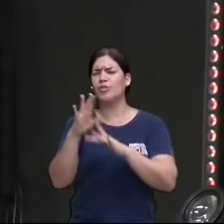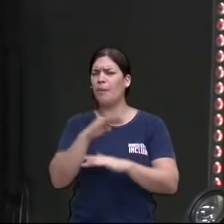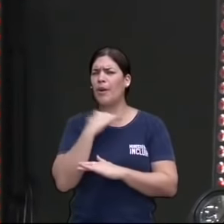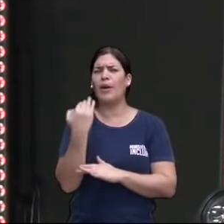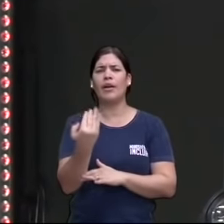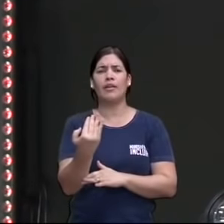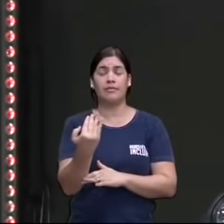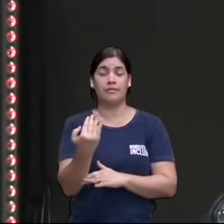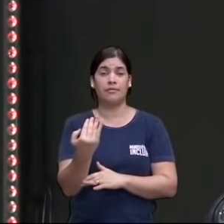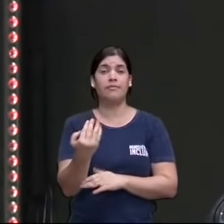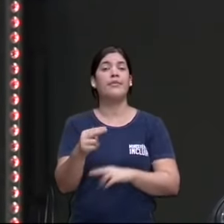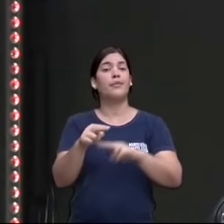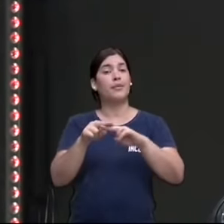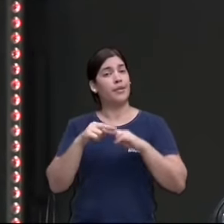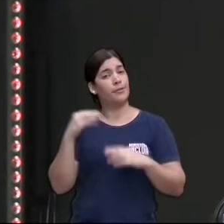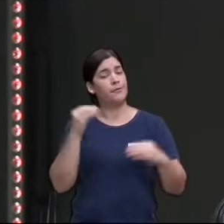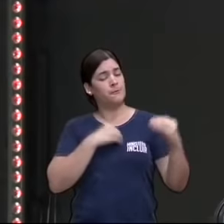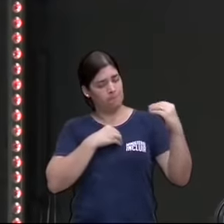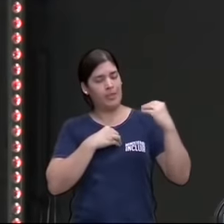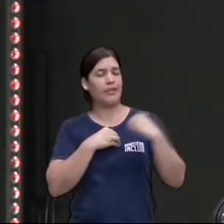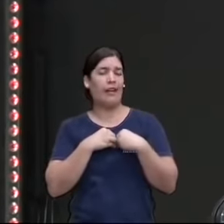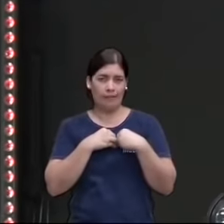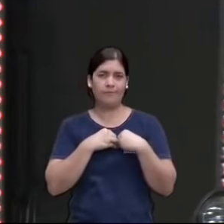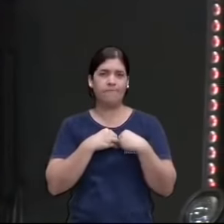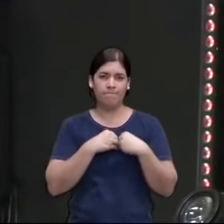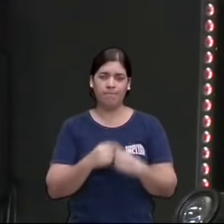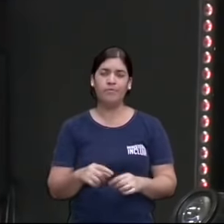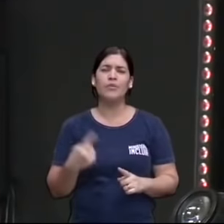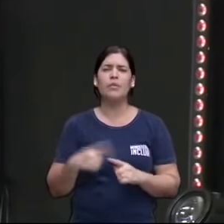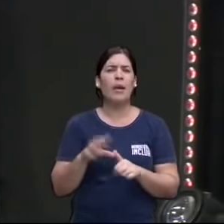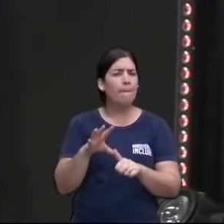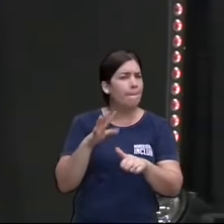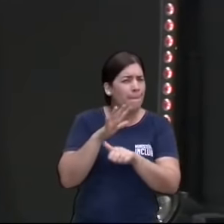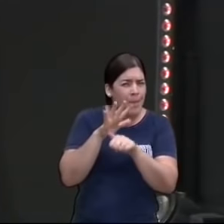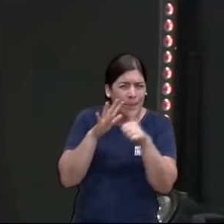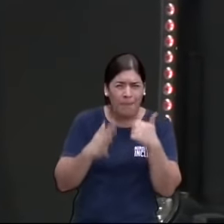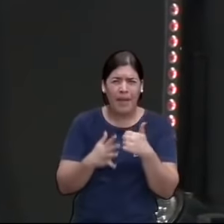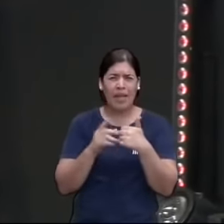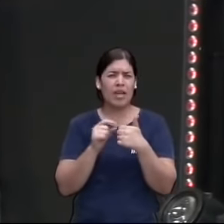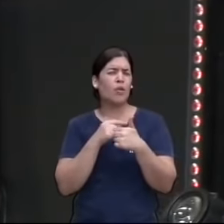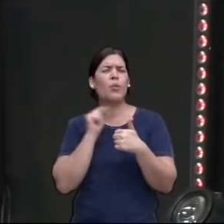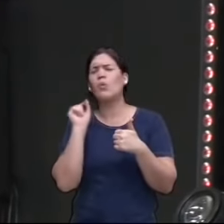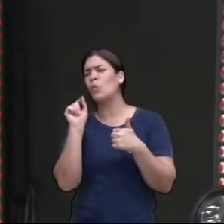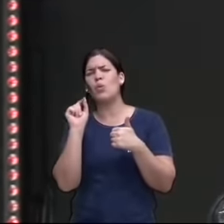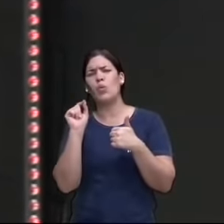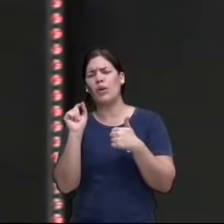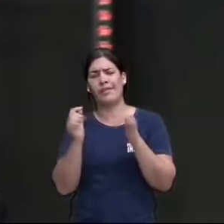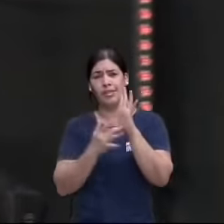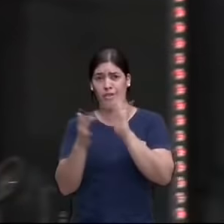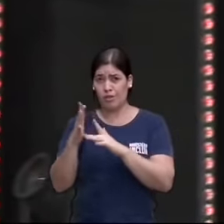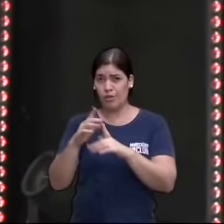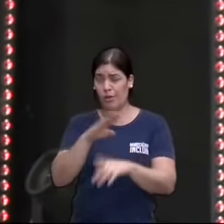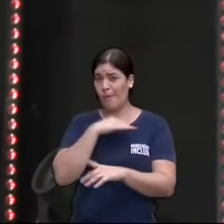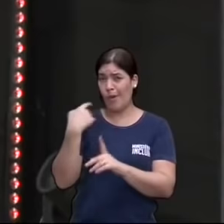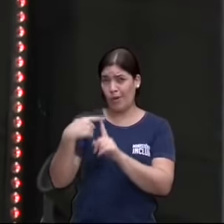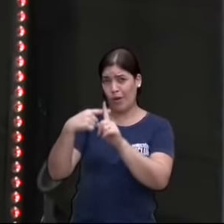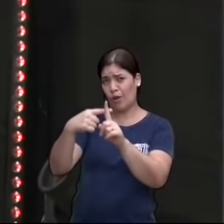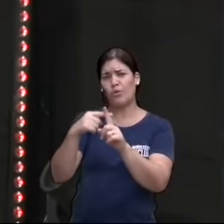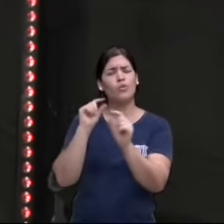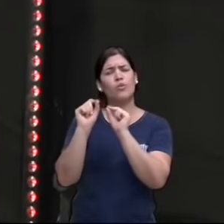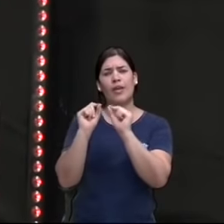Por causa do tal do pecado. Porque o primeiro motivo pelo qual Jesus morreu na cruz é para livrar